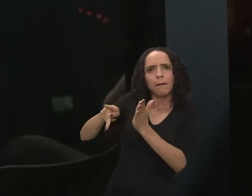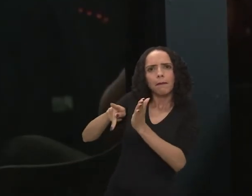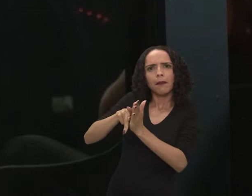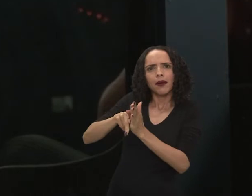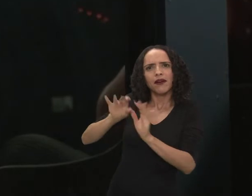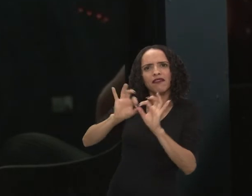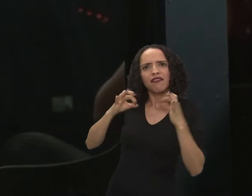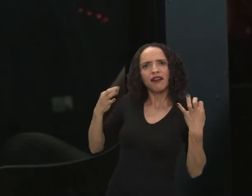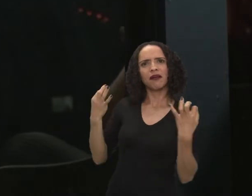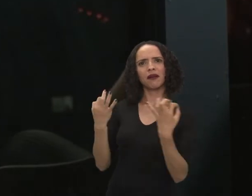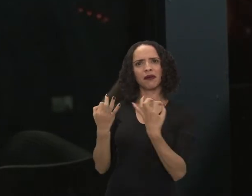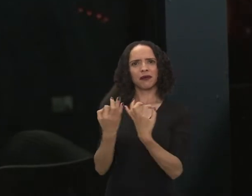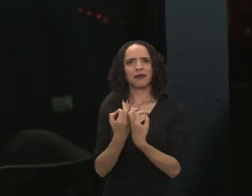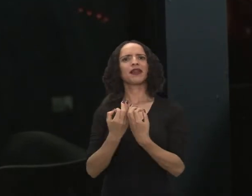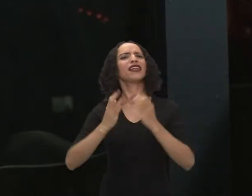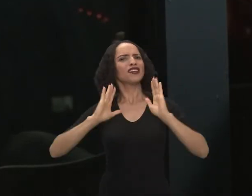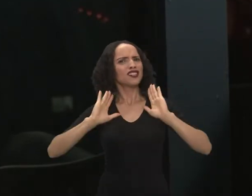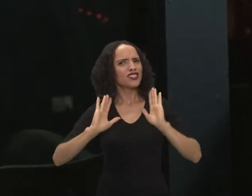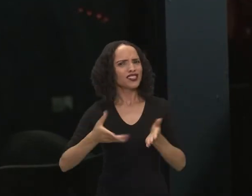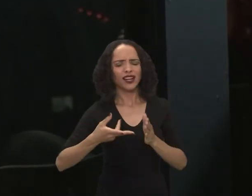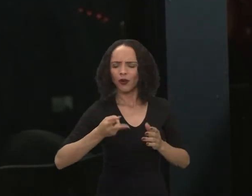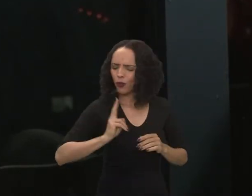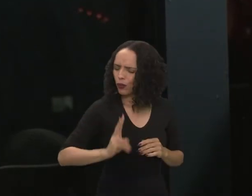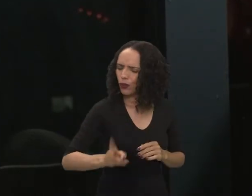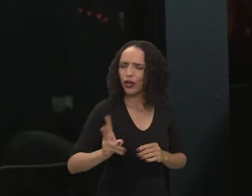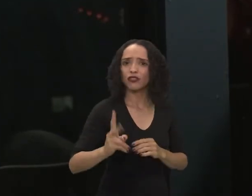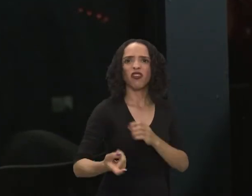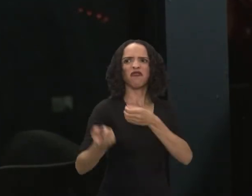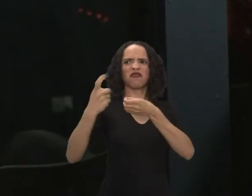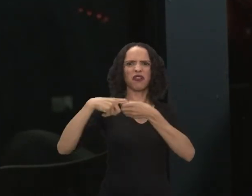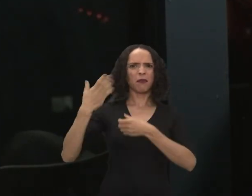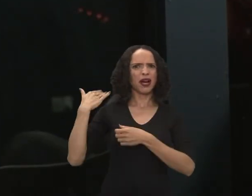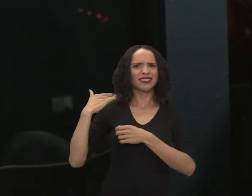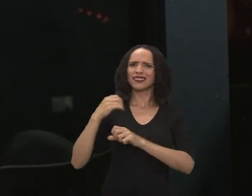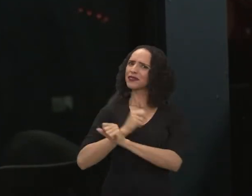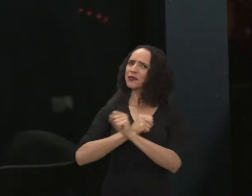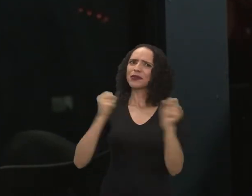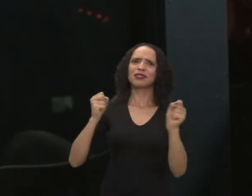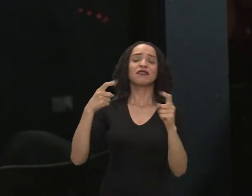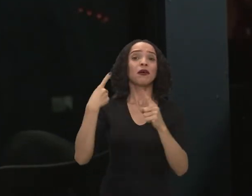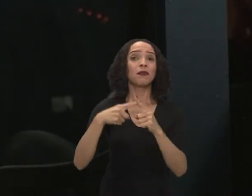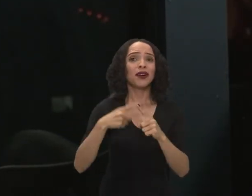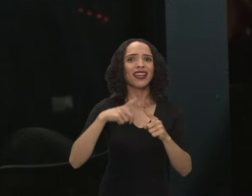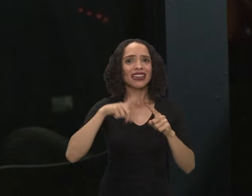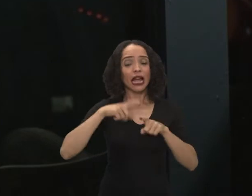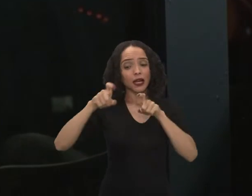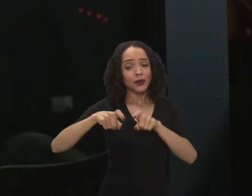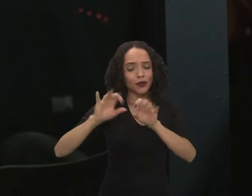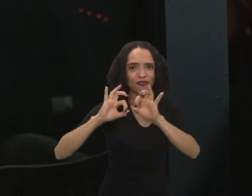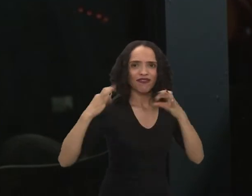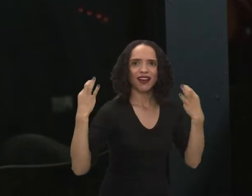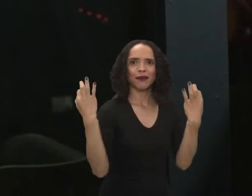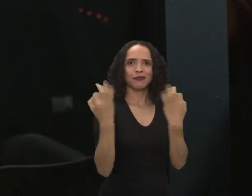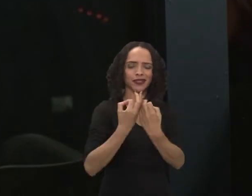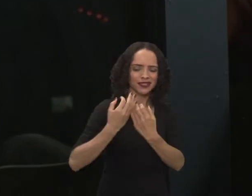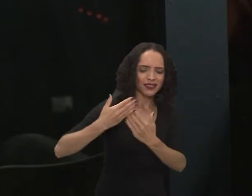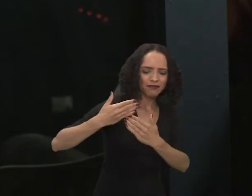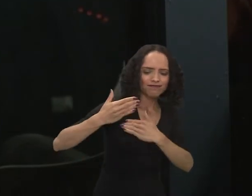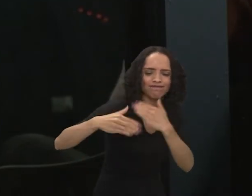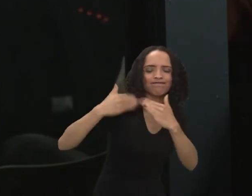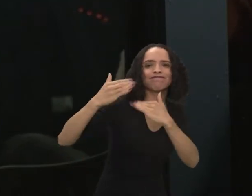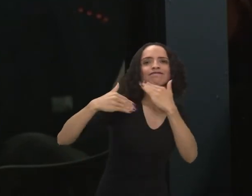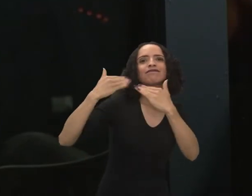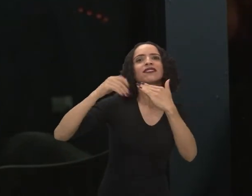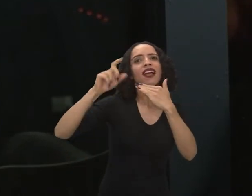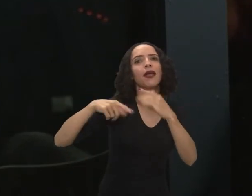como pensar em desenvolvimento, principalmente desenvolvimento rural, sem pensar em agricultura familiar. A agricultura familiar, ela